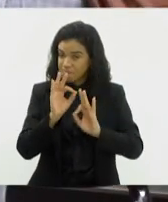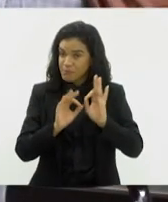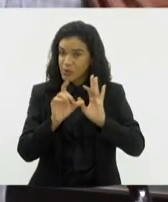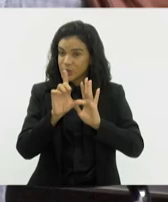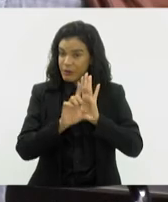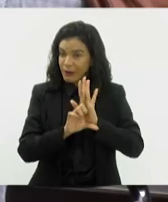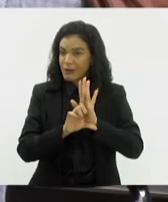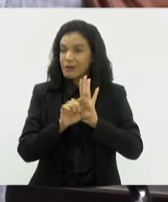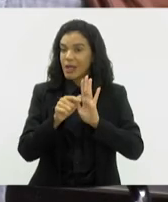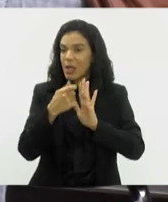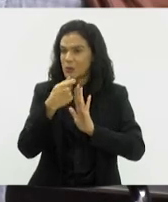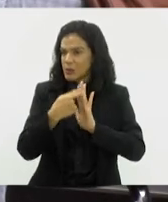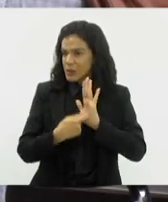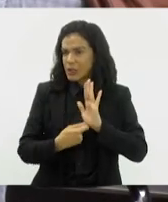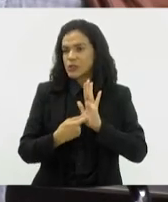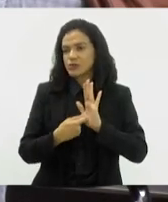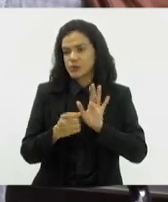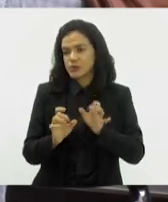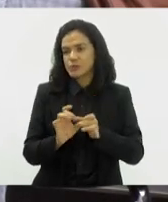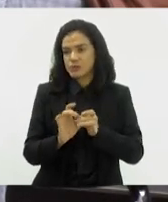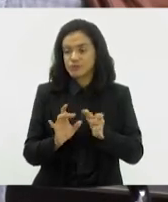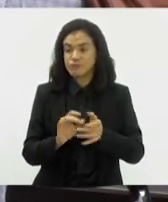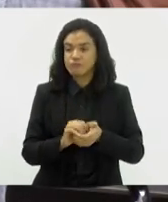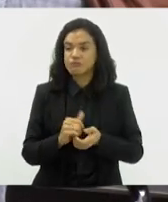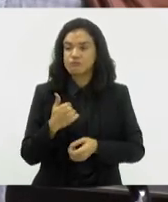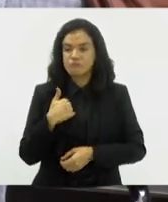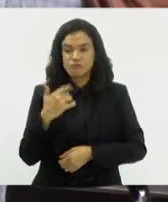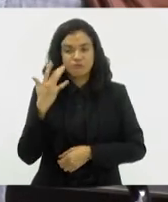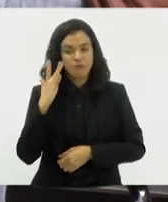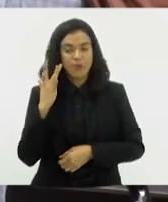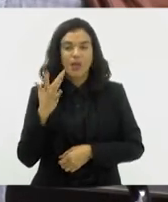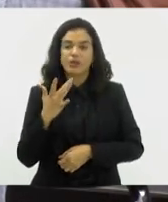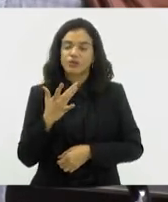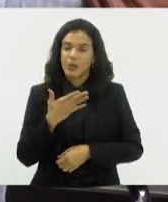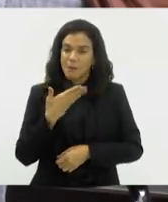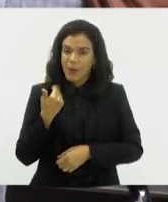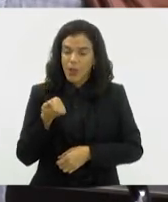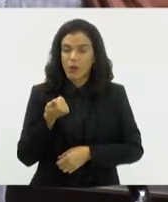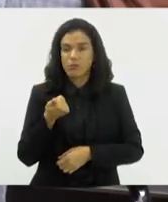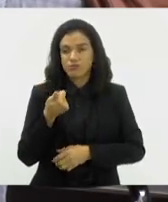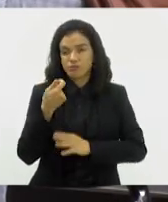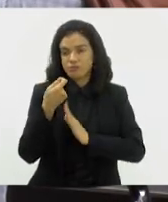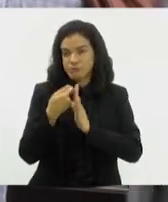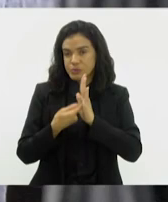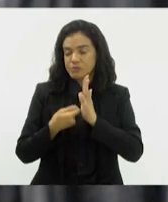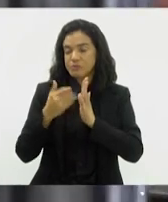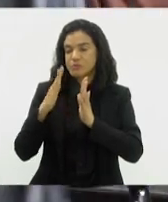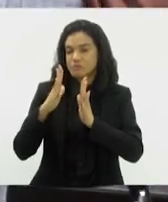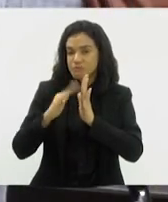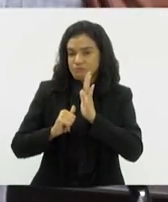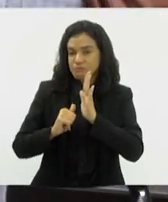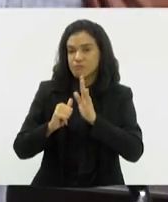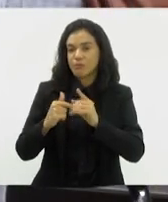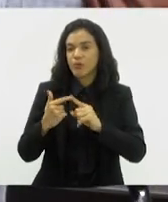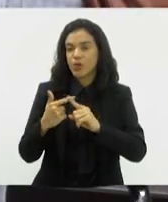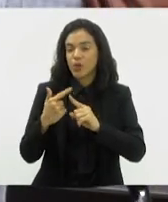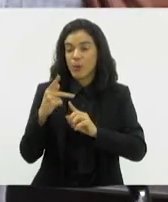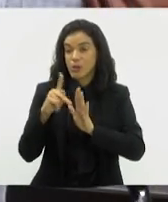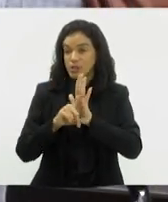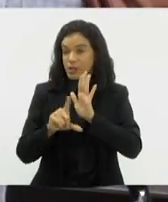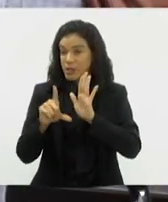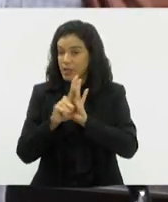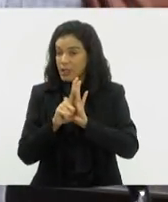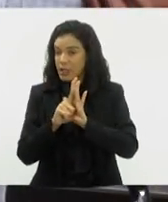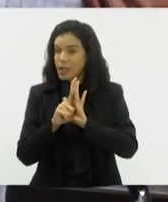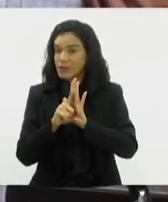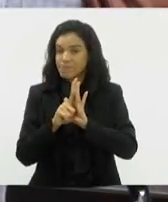realmente ele é um projeto autorizativo. E eu acho também que as emendas supressivas do deputado Vinícius Cozzolino colaboram, que o projeto seguiu um caminho um